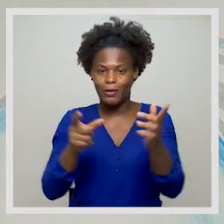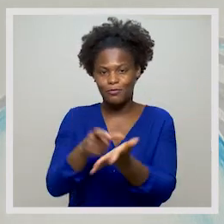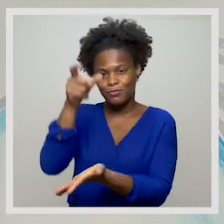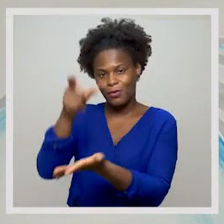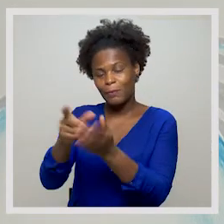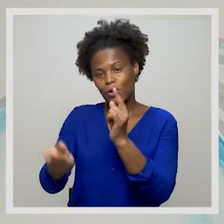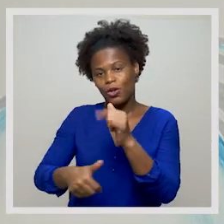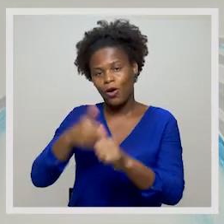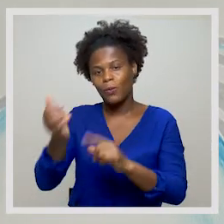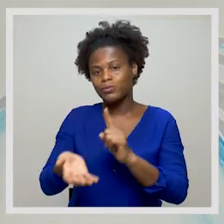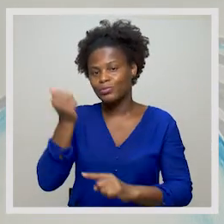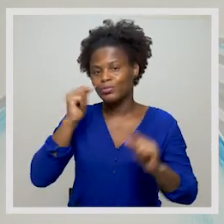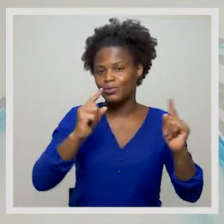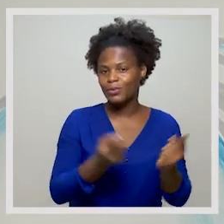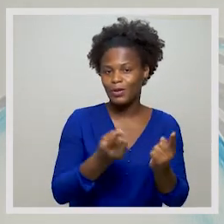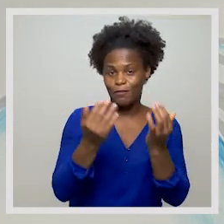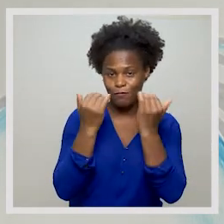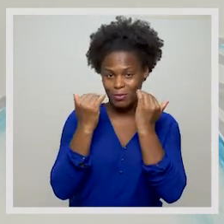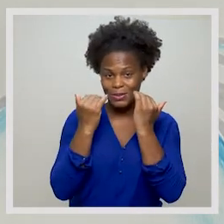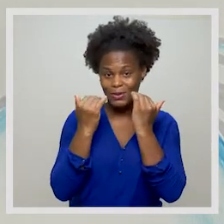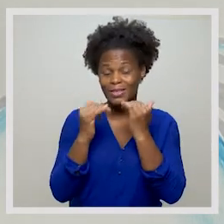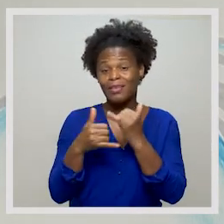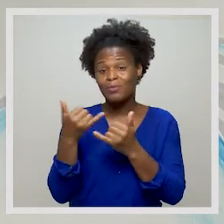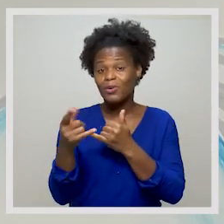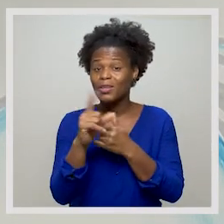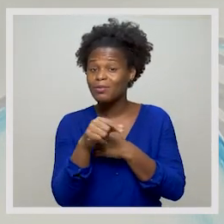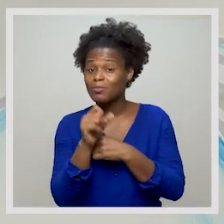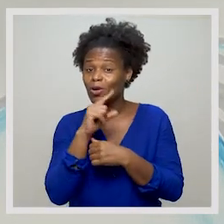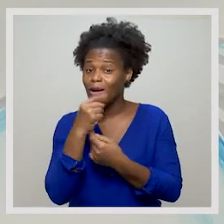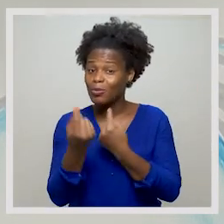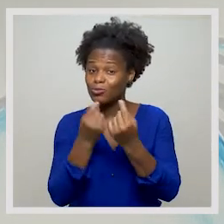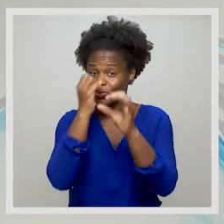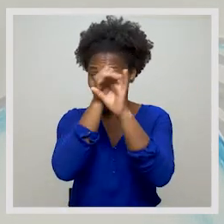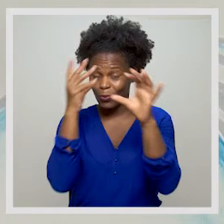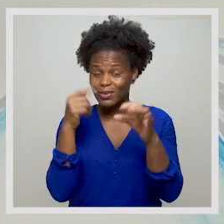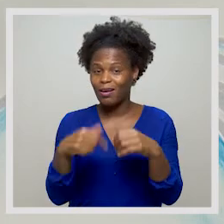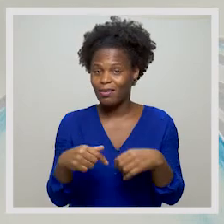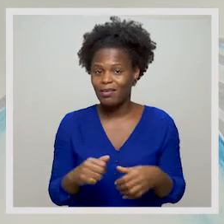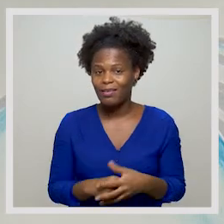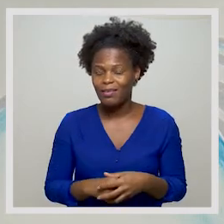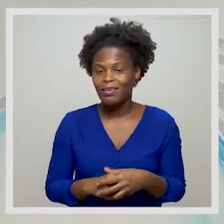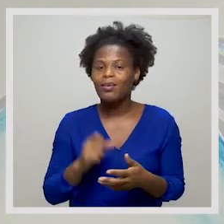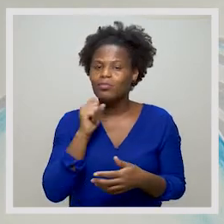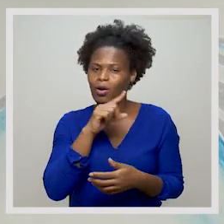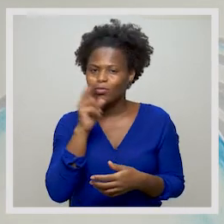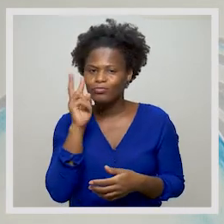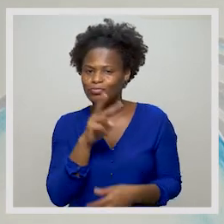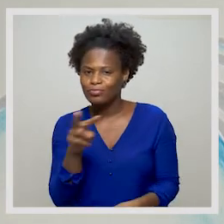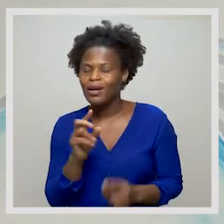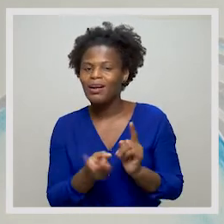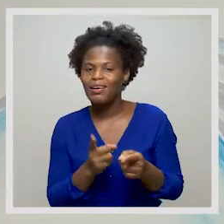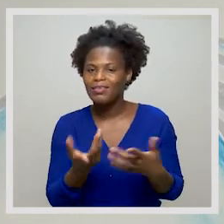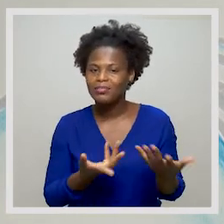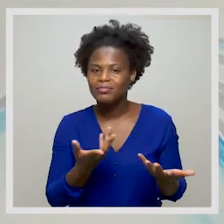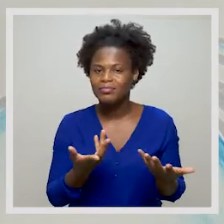para melhor conseguirmos resumir as informações e tirar algumas conclusões. Então, podem